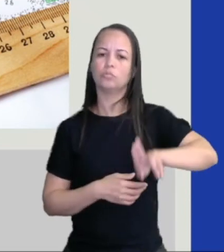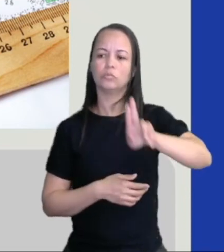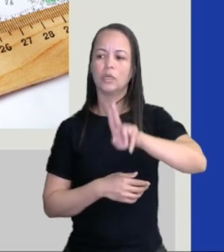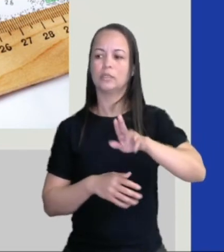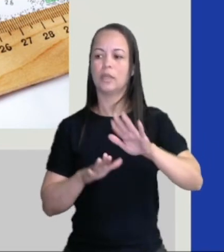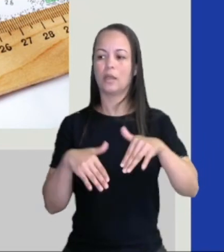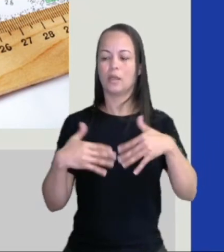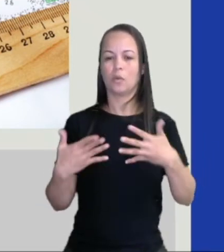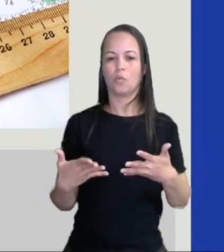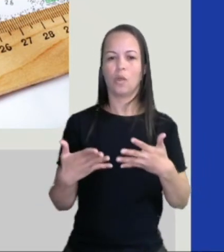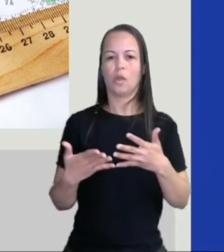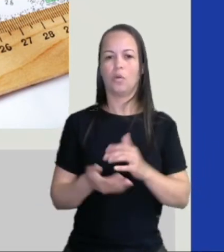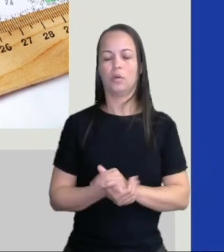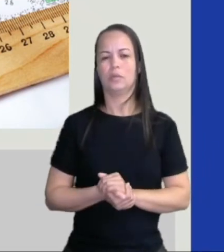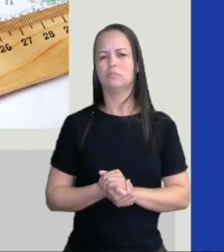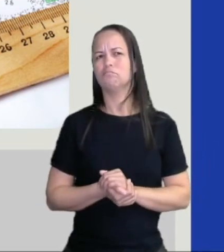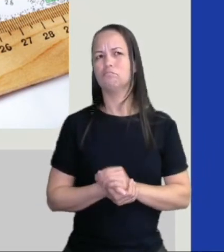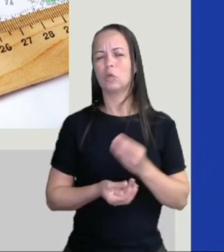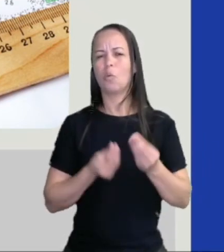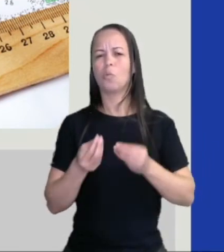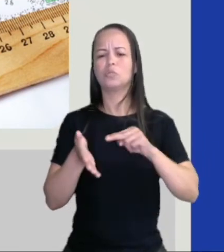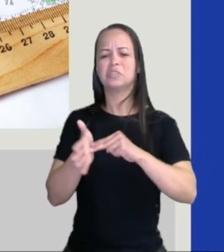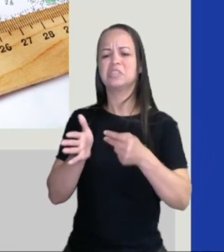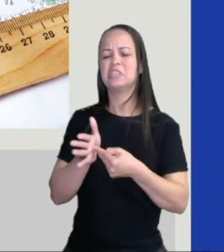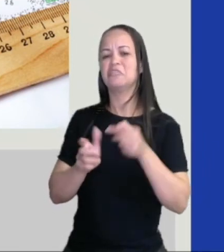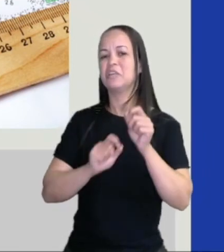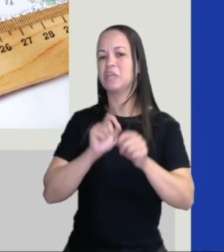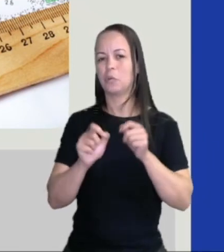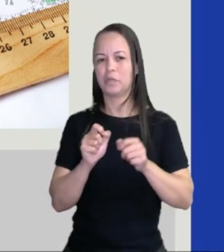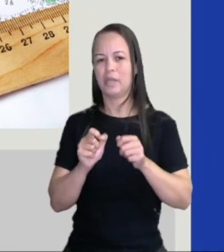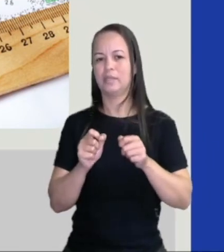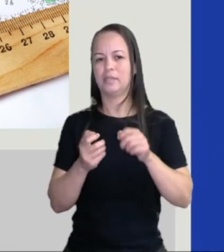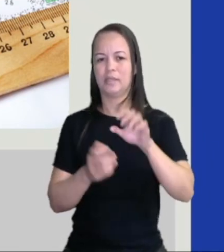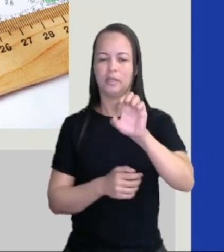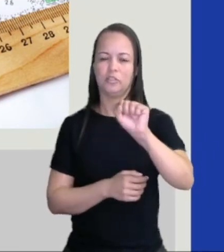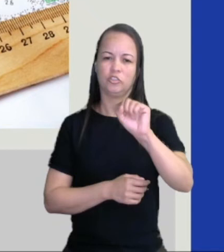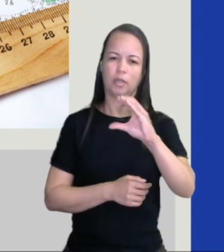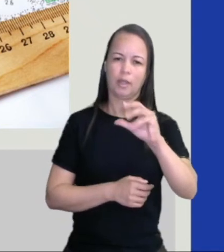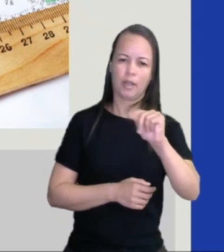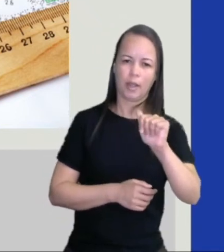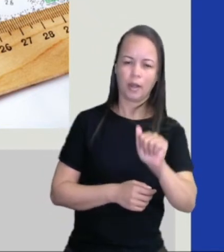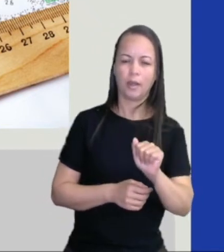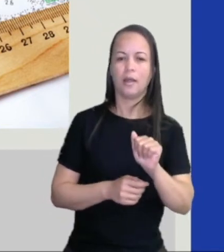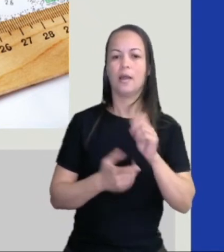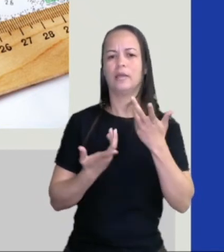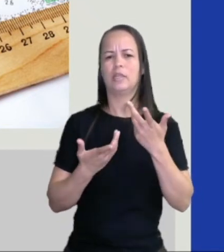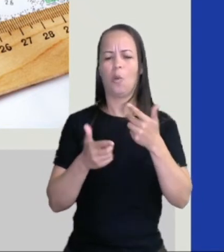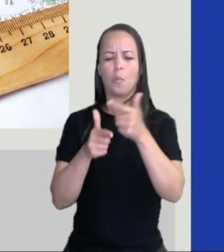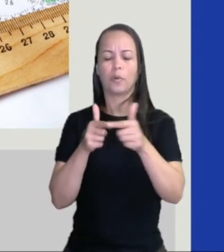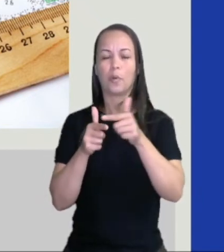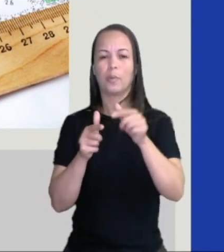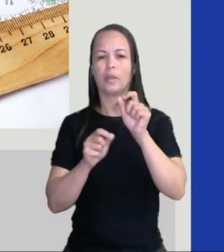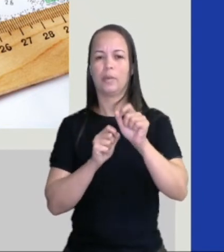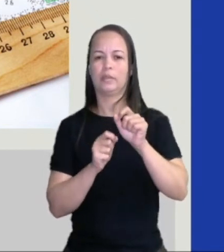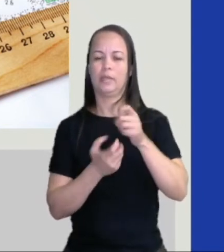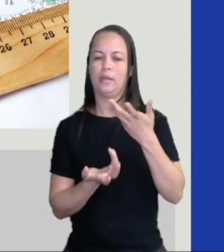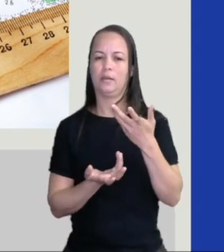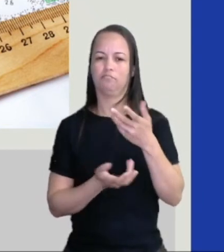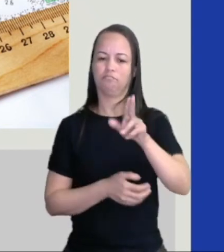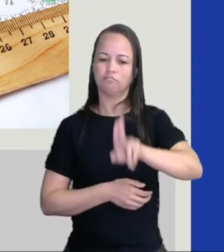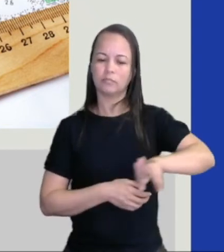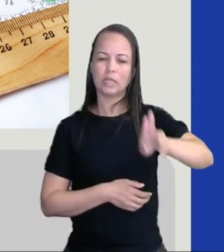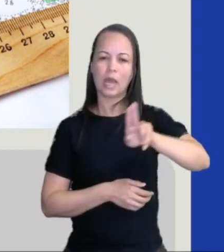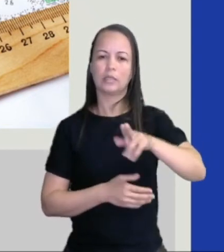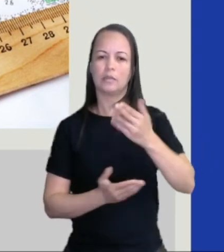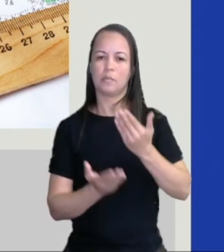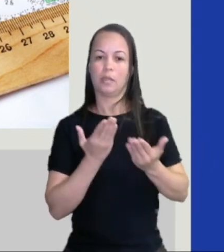que significa aí essa leitura da escala? Como no problema ele já disse aqui que a unidade de medida